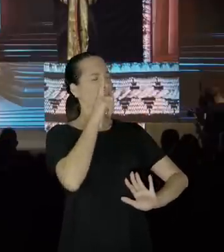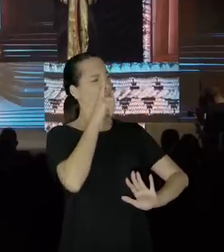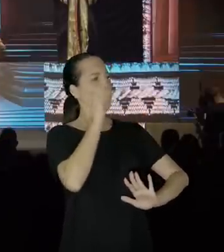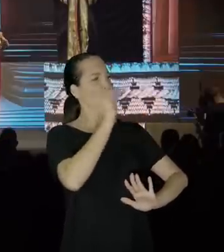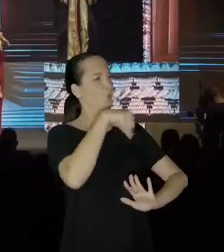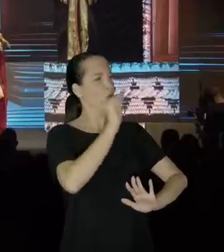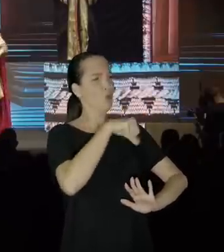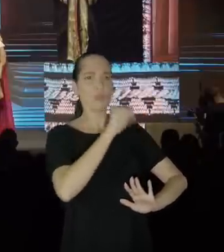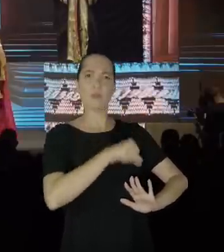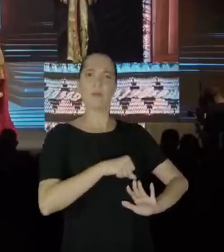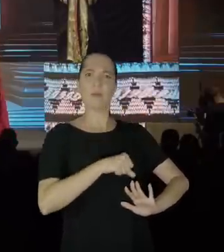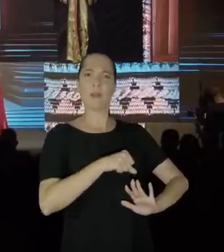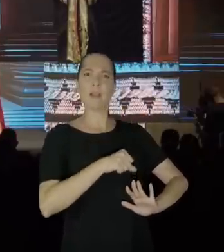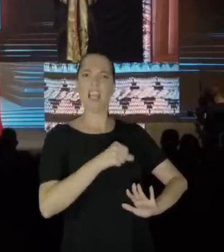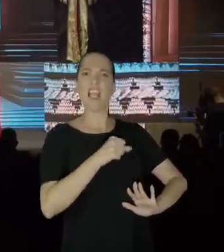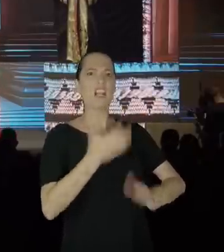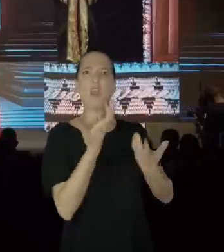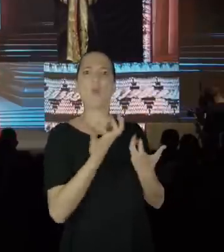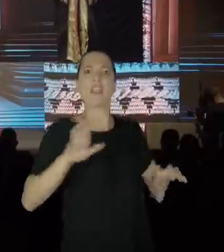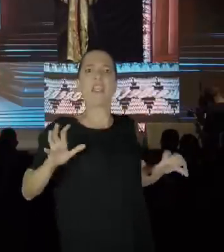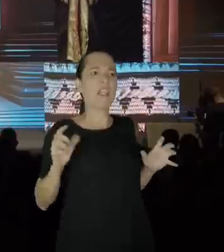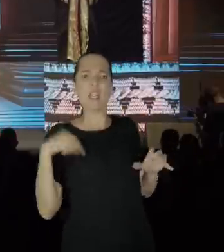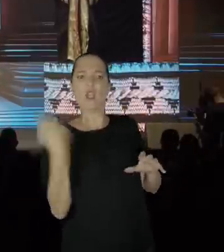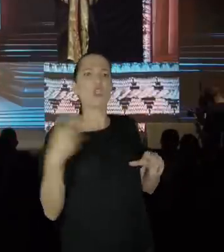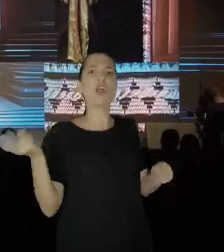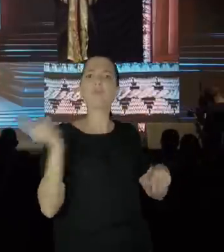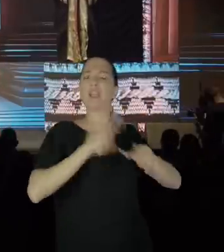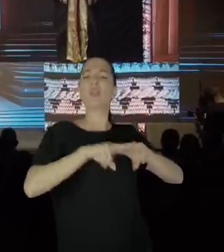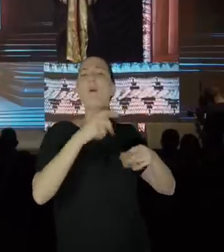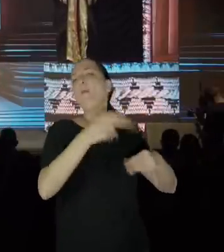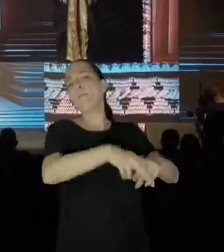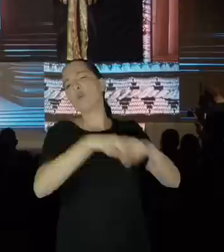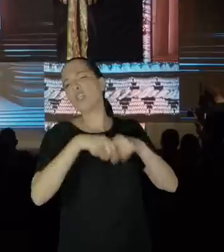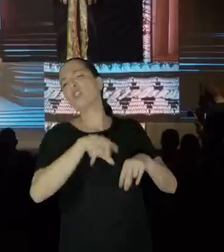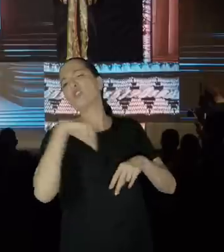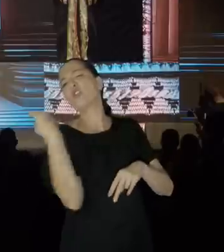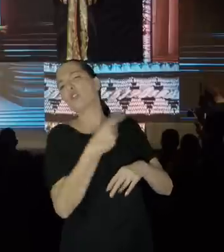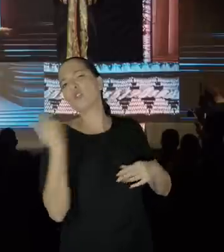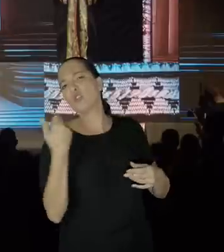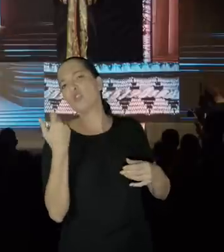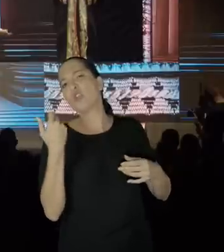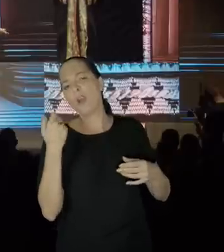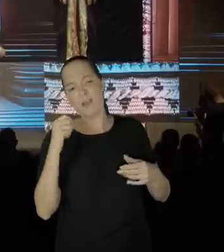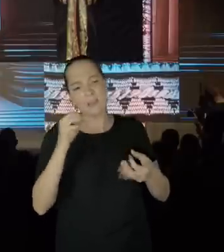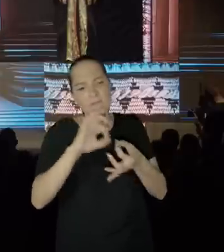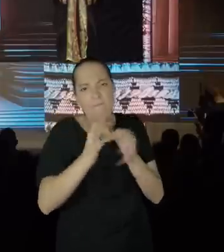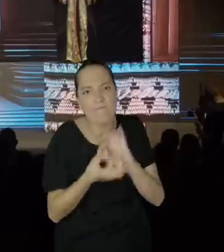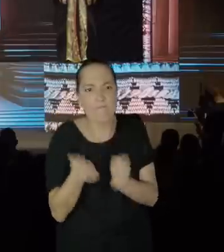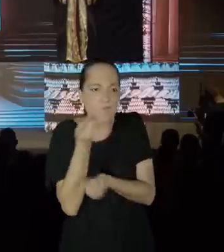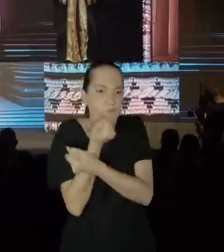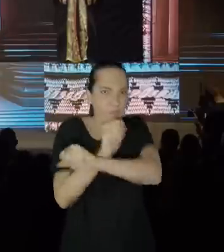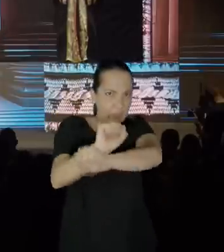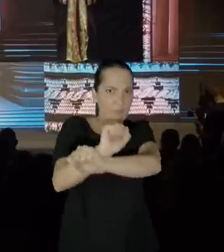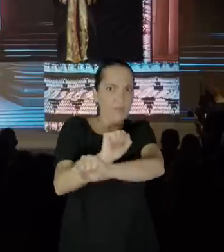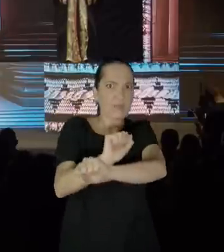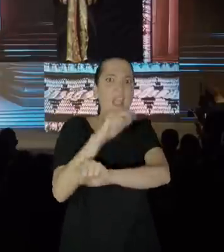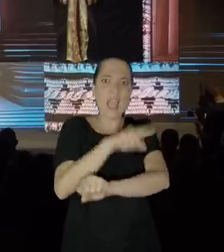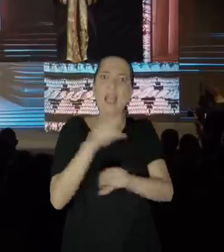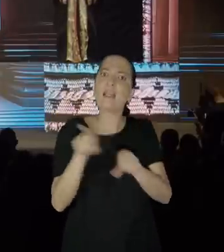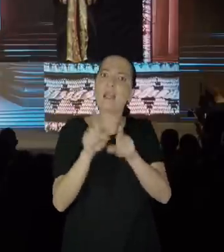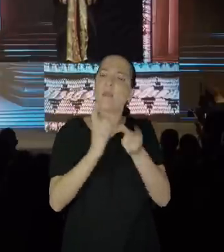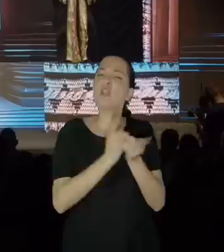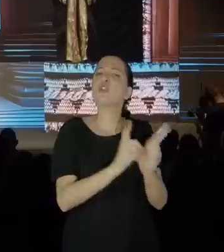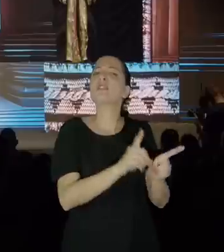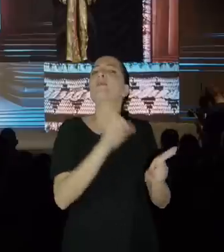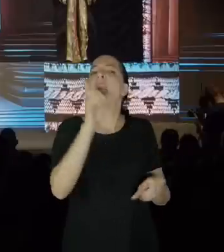perigoso. Resistiu à prisão e por isso foi amarrado. Ele e seus seguidores são criminosos.